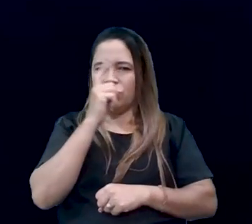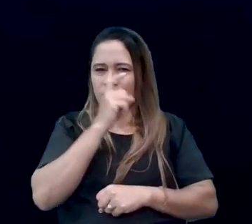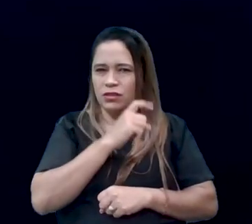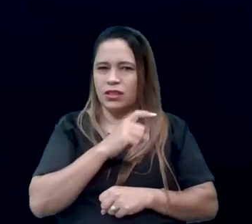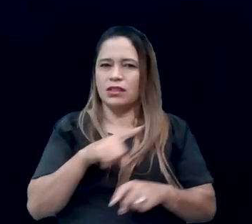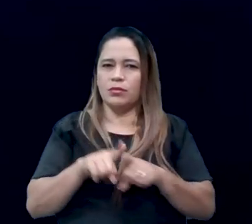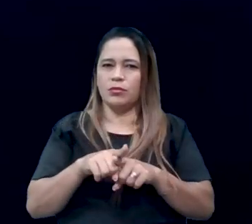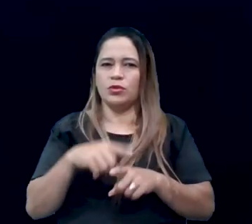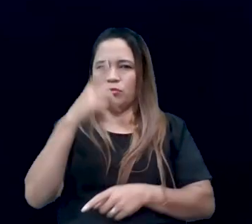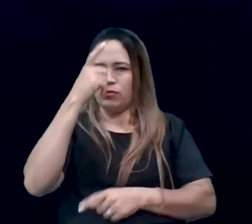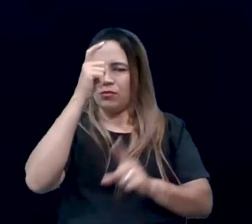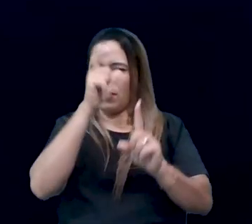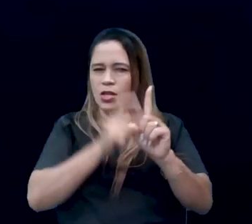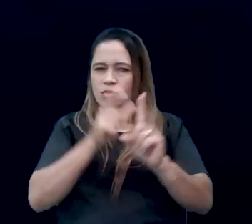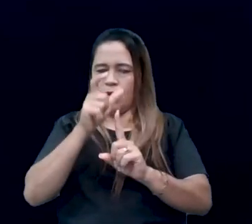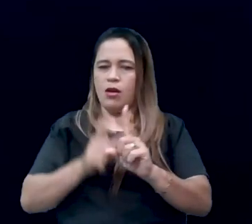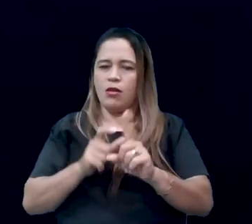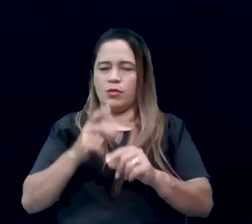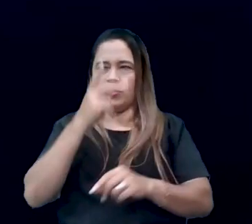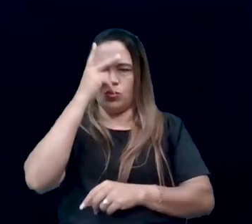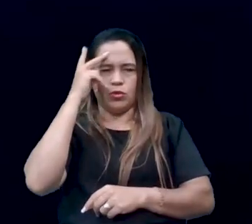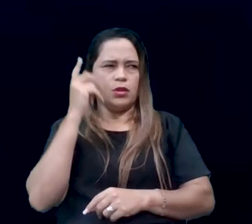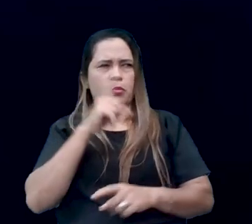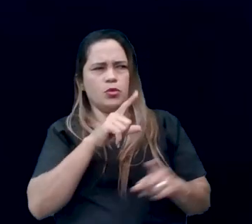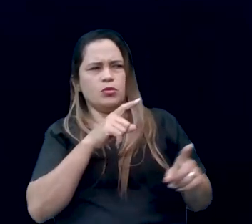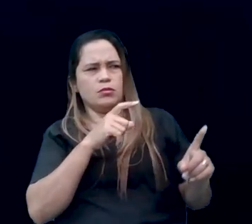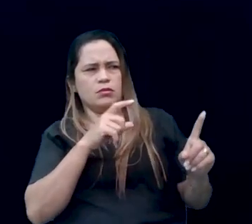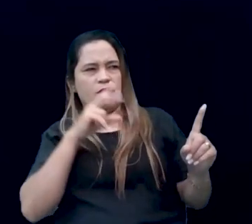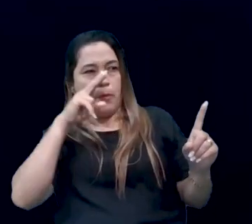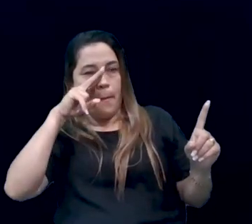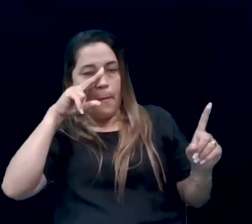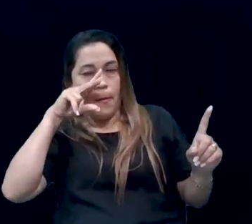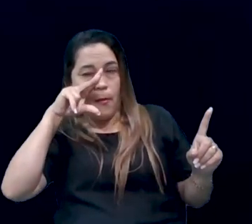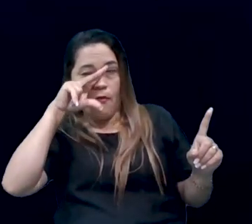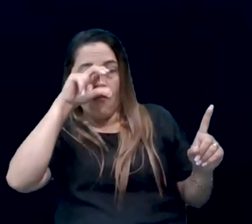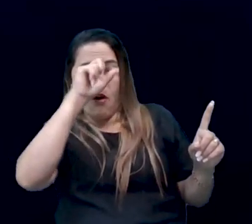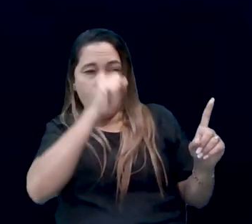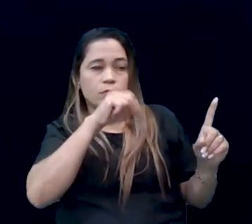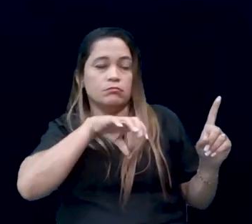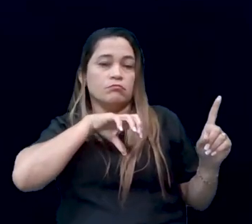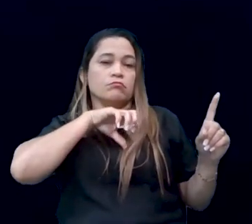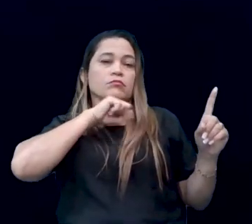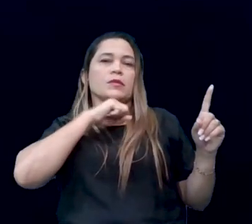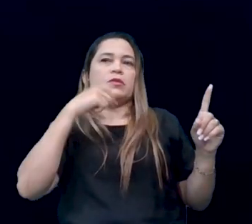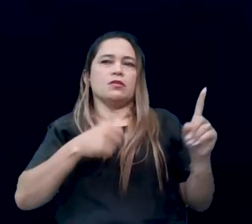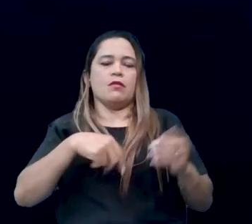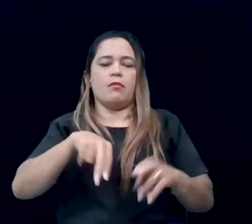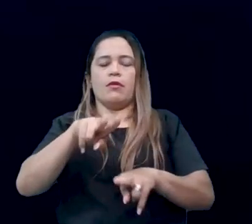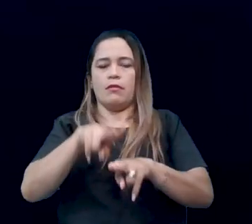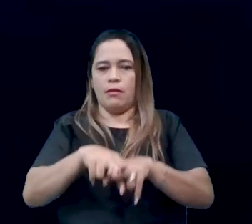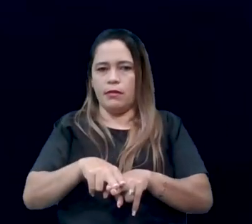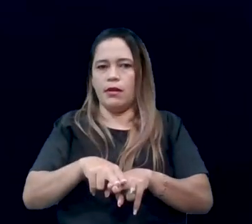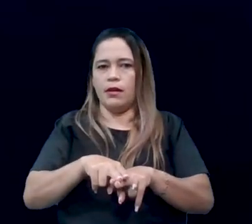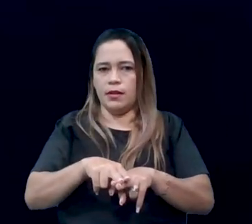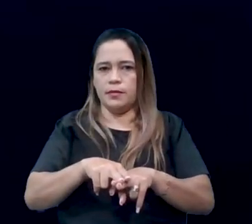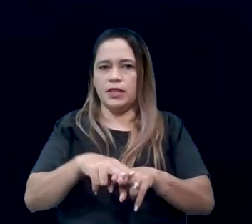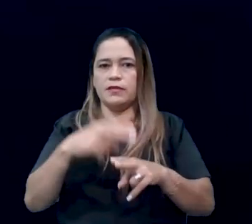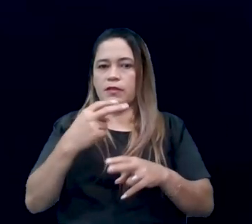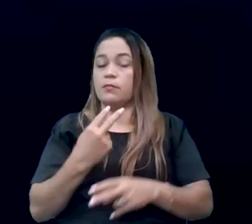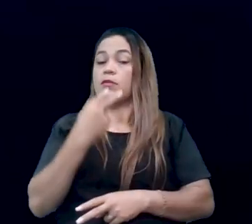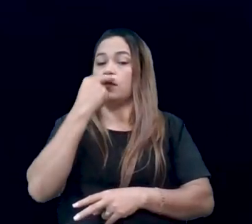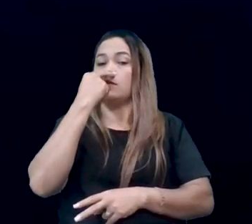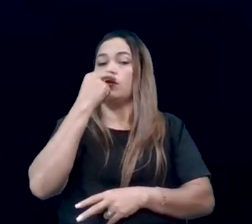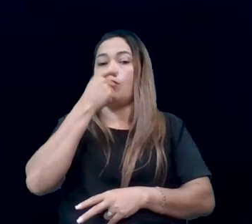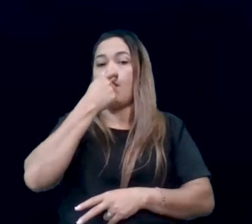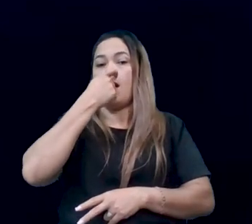muito pessoal. Teve pessoas que ficaram com grave dificuldade respiratória, tiveram que internar, às vezes tiveram que intubar